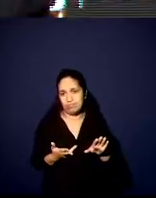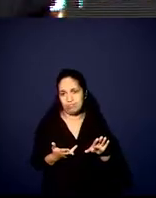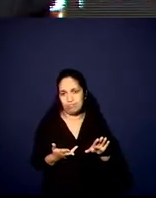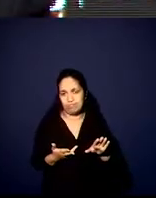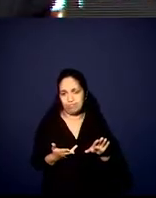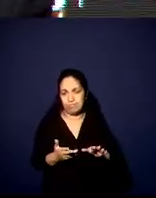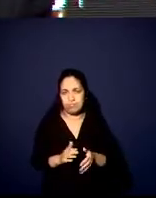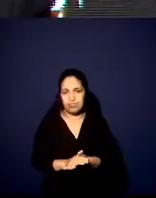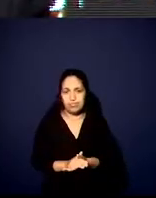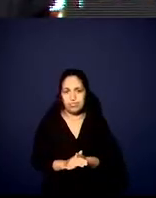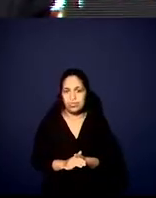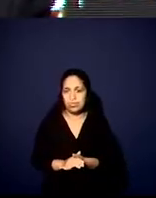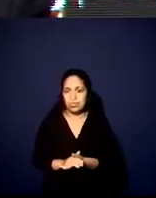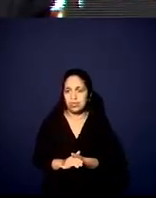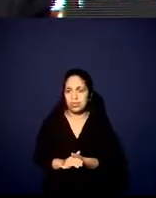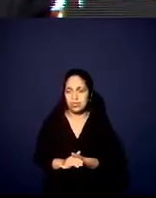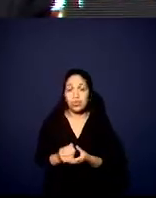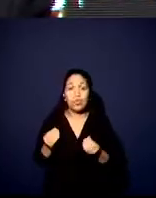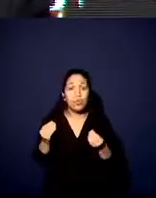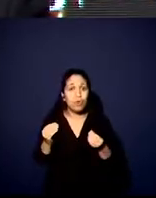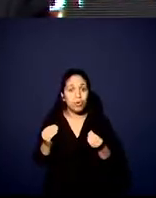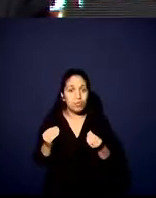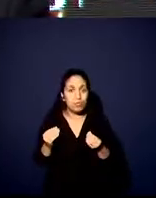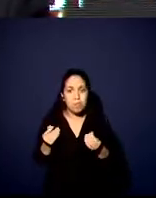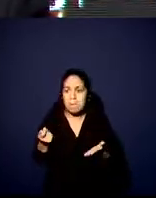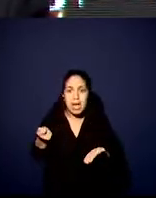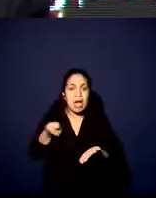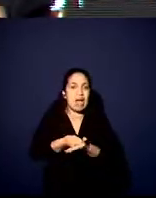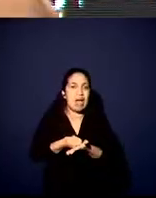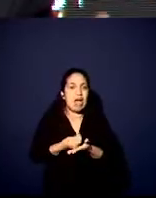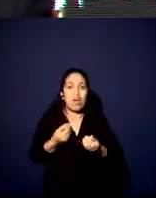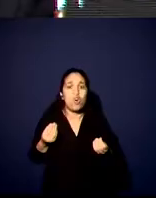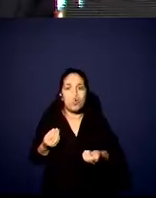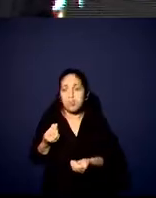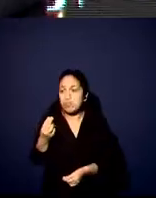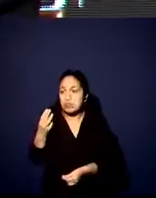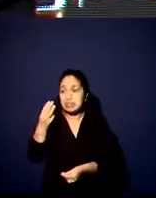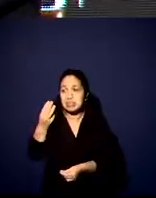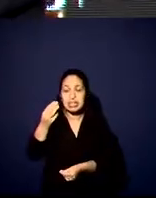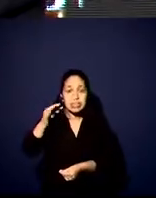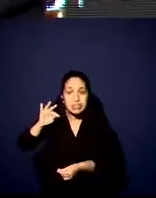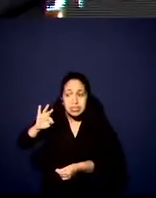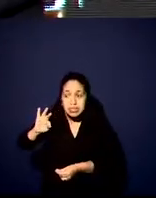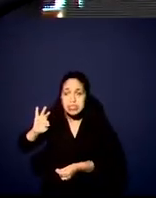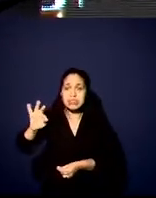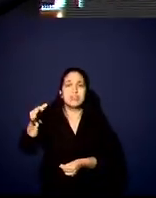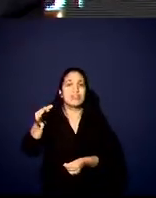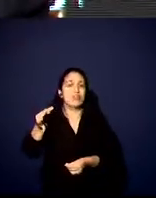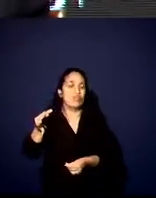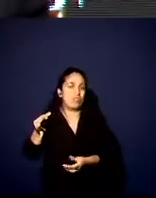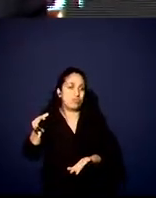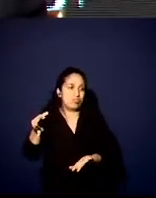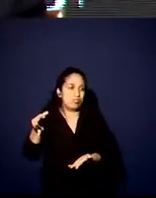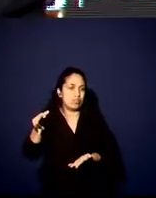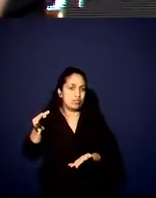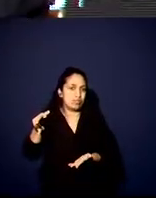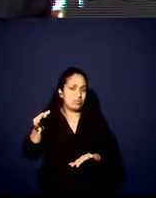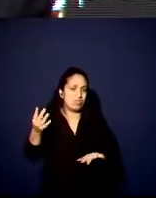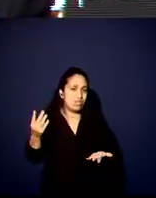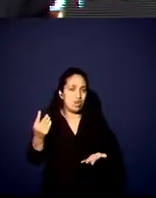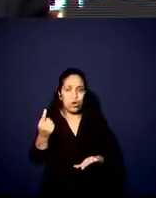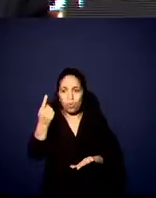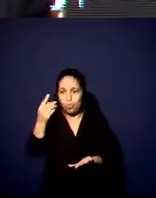o crédito da União impagável Três trilhões se você apertar vira um trilhão